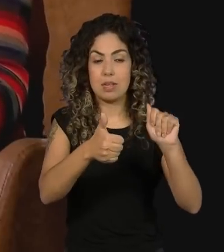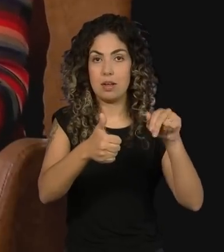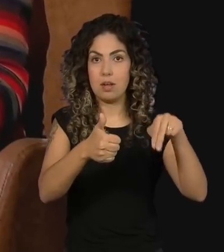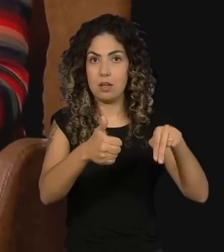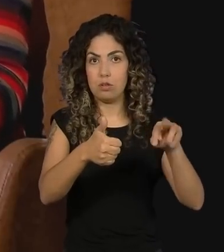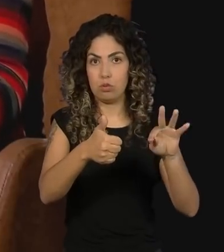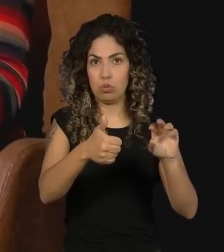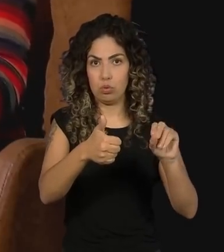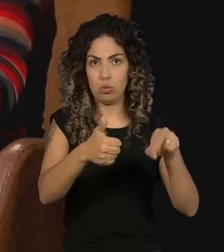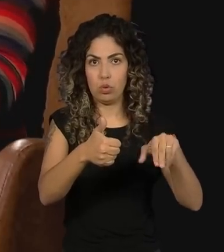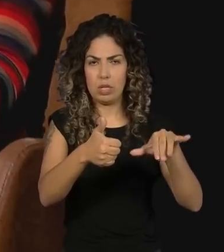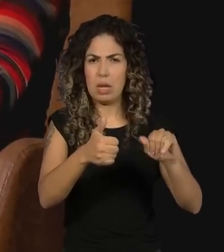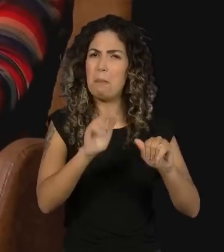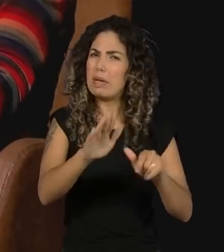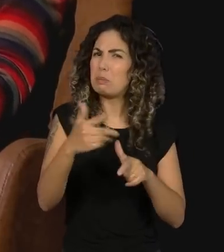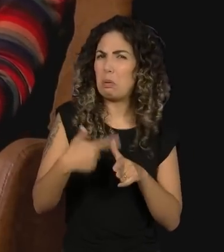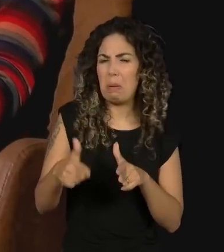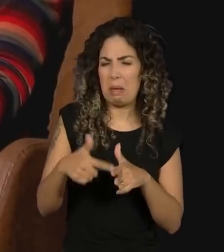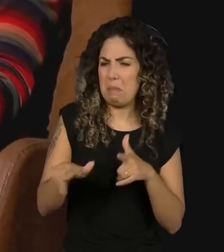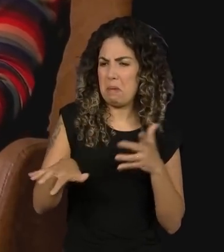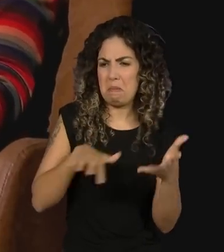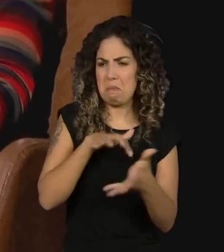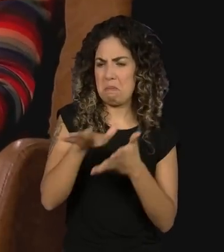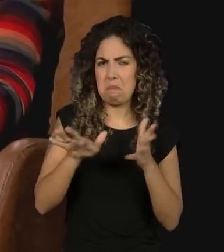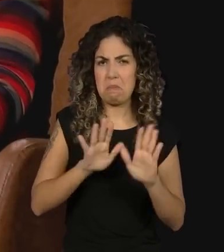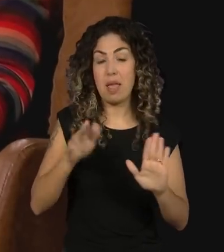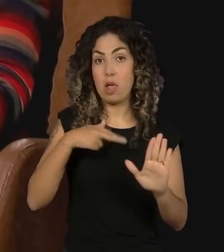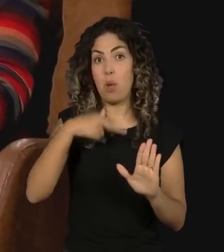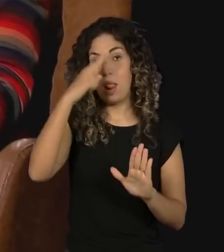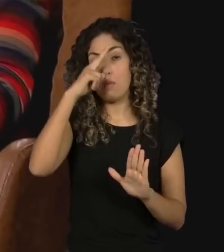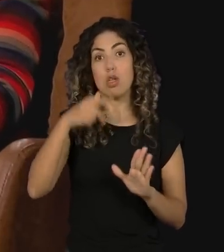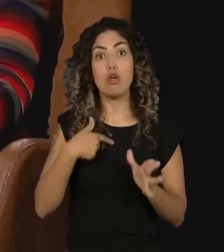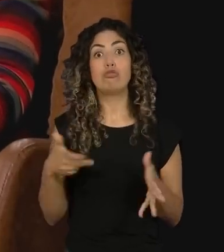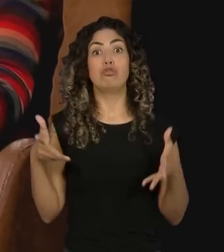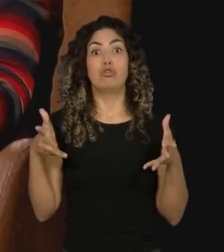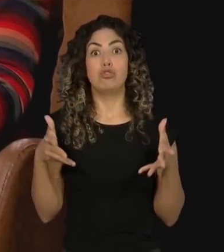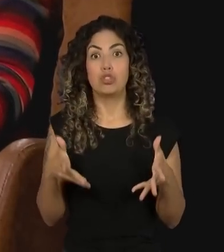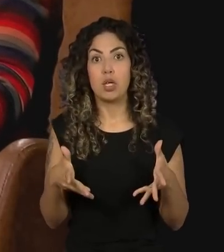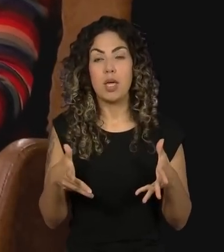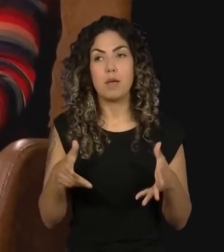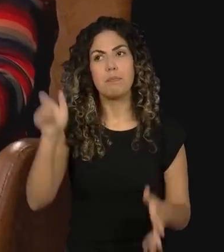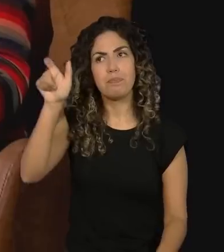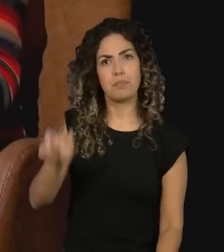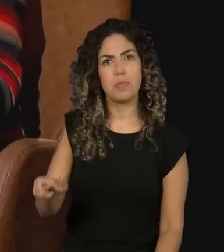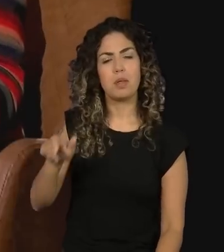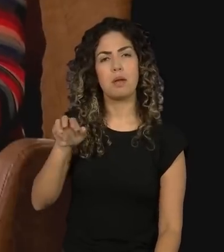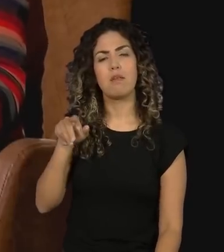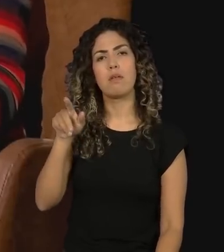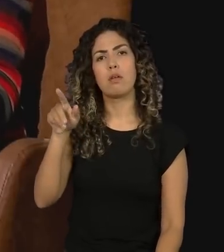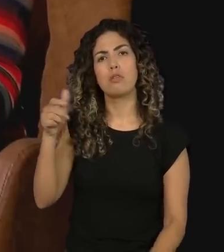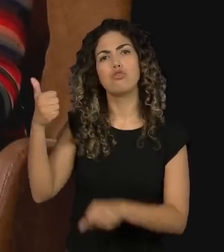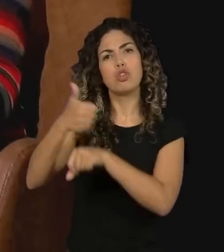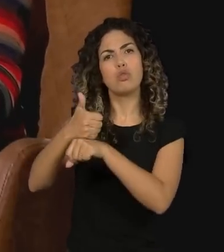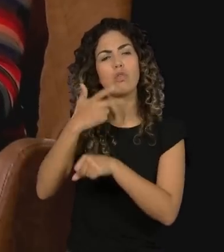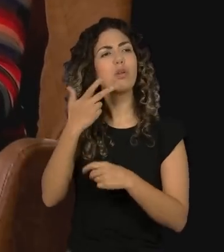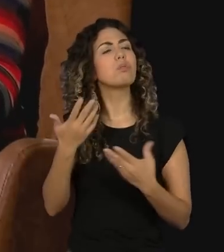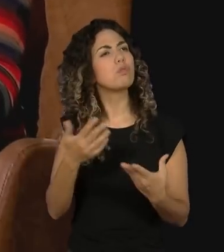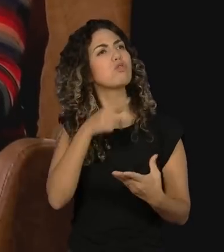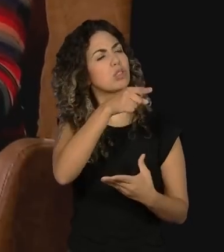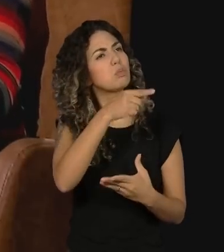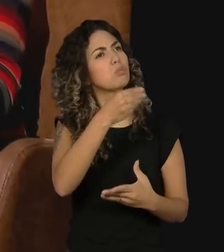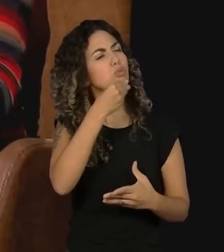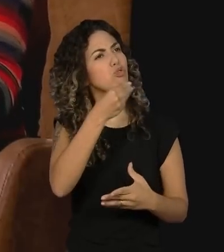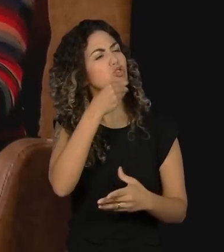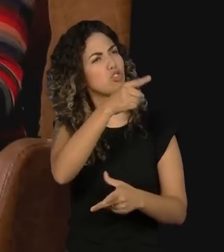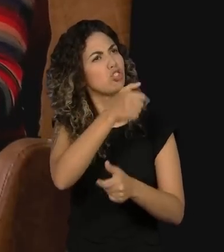um problema, e aí eu lembro o dia que eu cheguei e o Mário falou assim, Clarice, você daria uma bela Antônia.